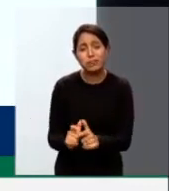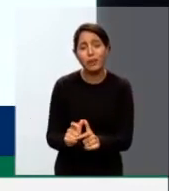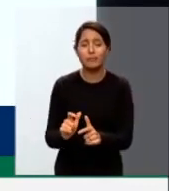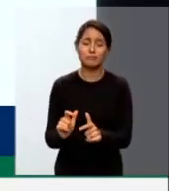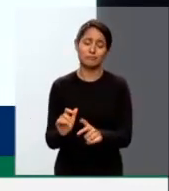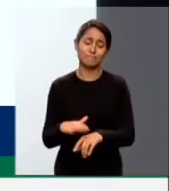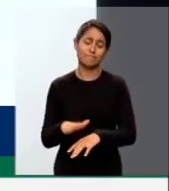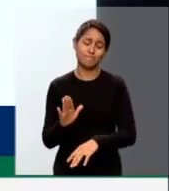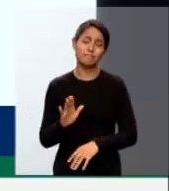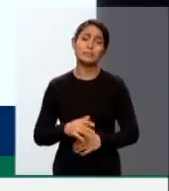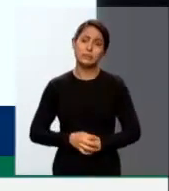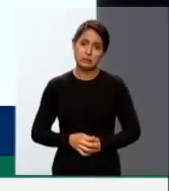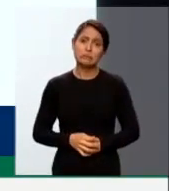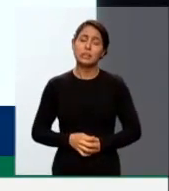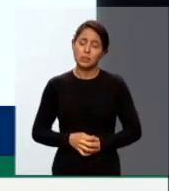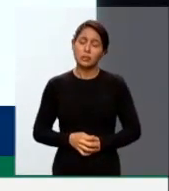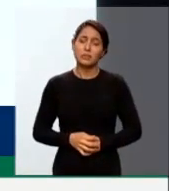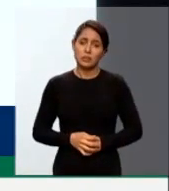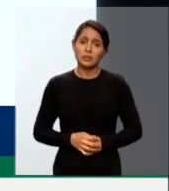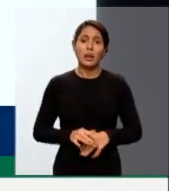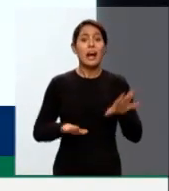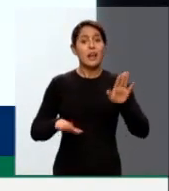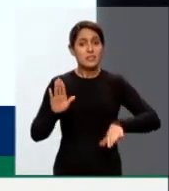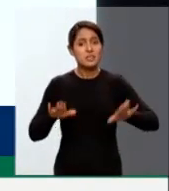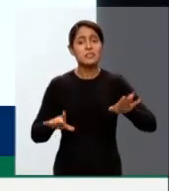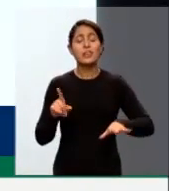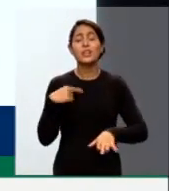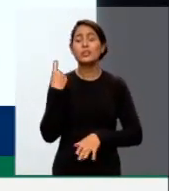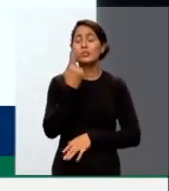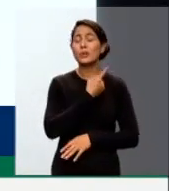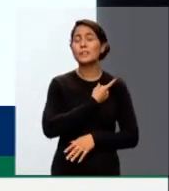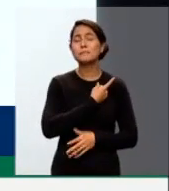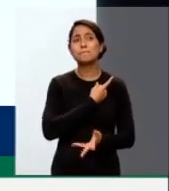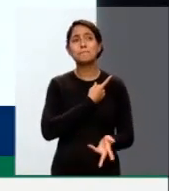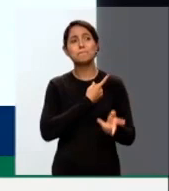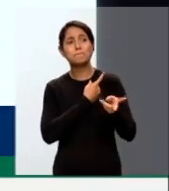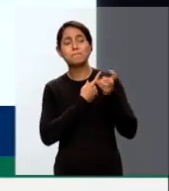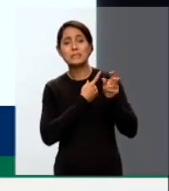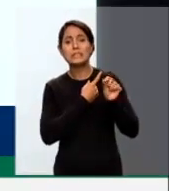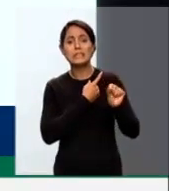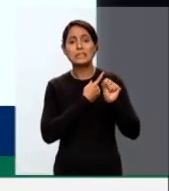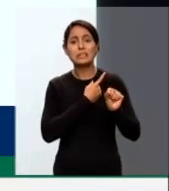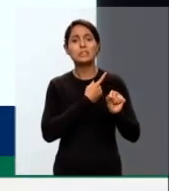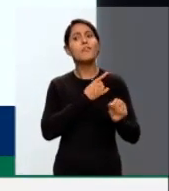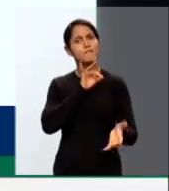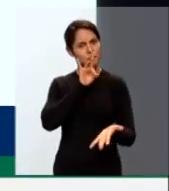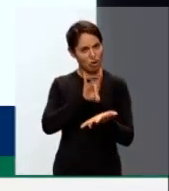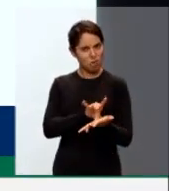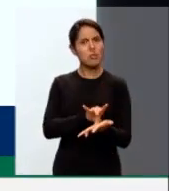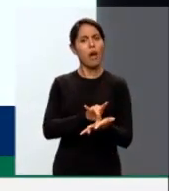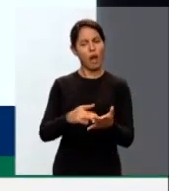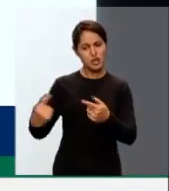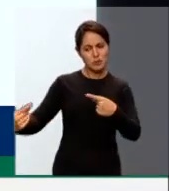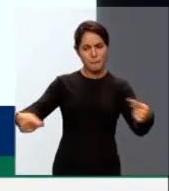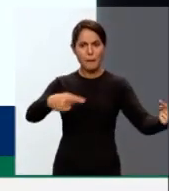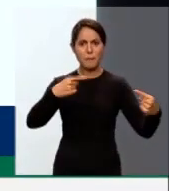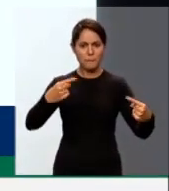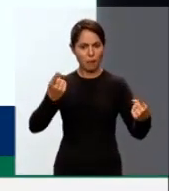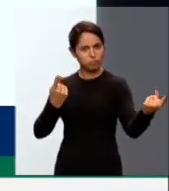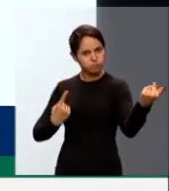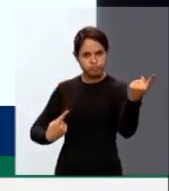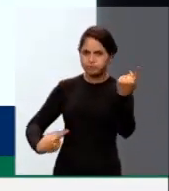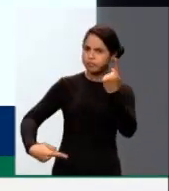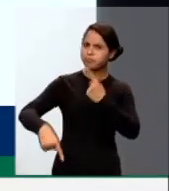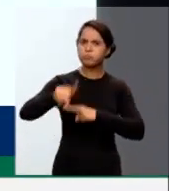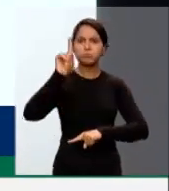muitas vezes a gente, se é verdade que temos avançado no debate que envolve a ampliação